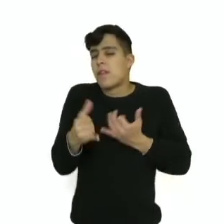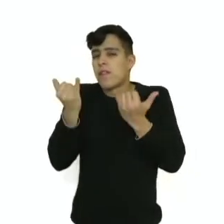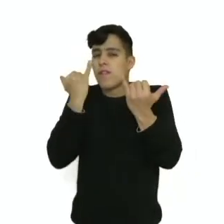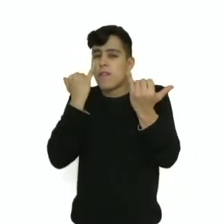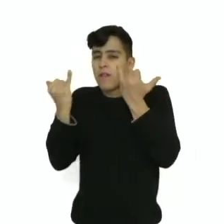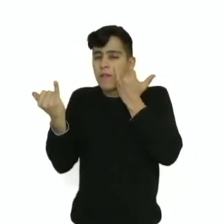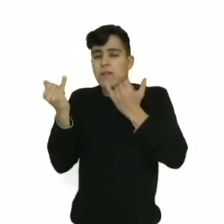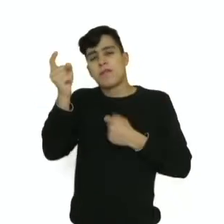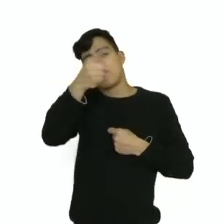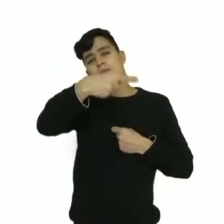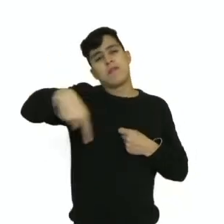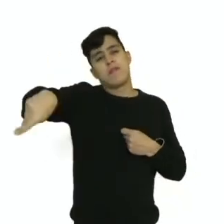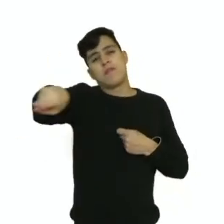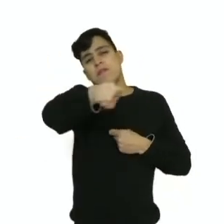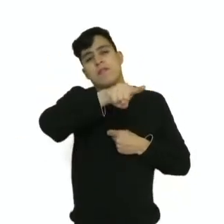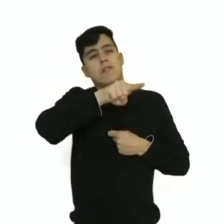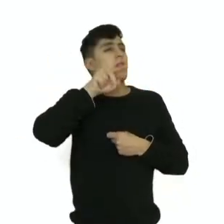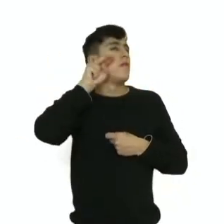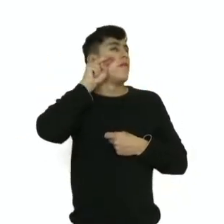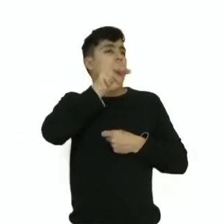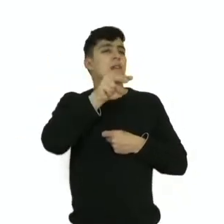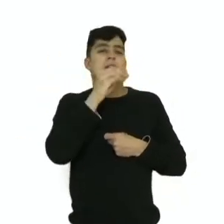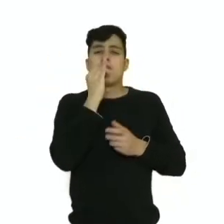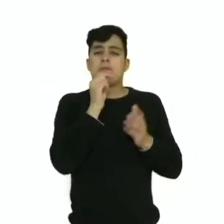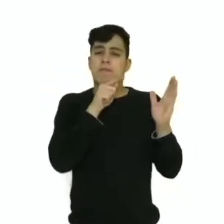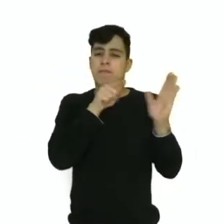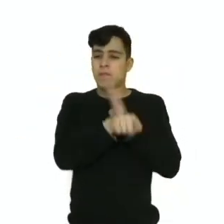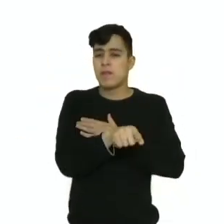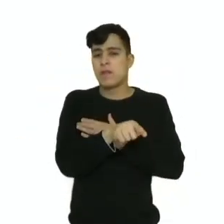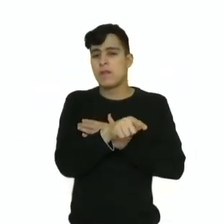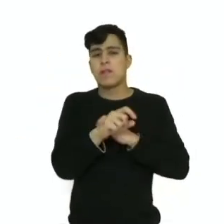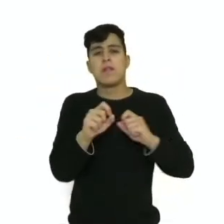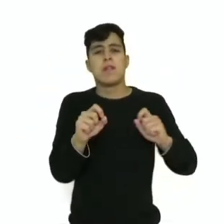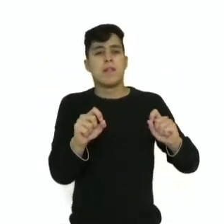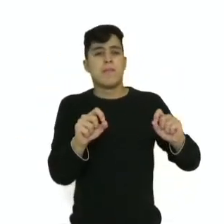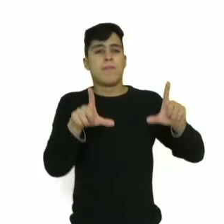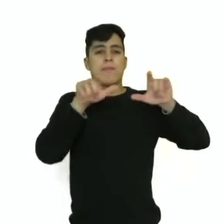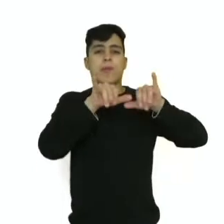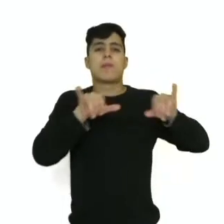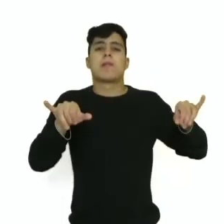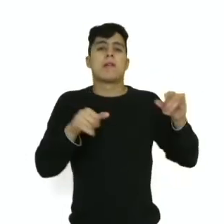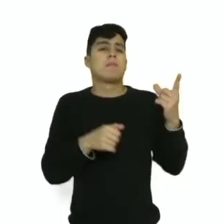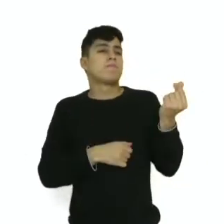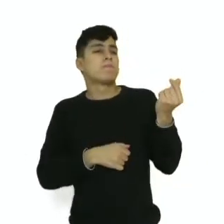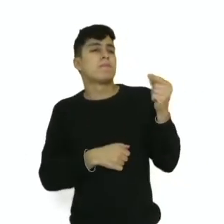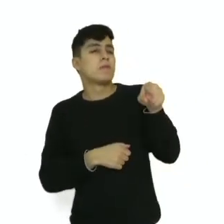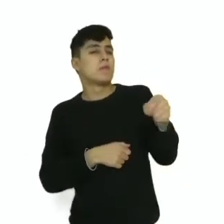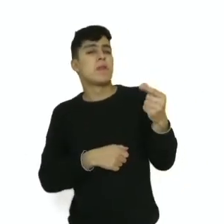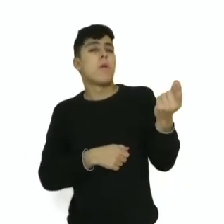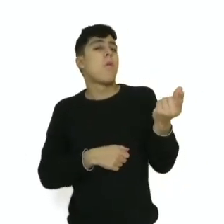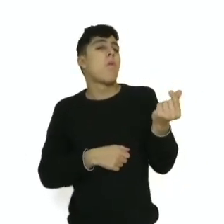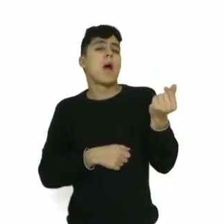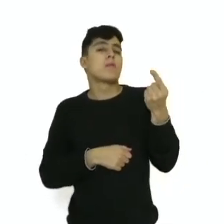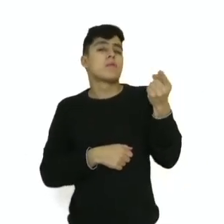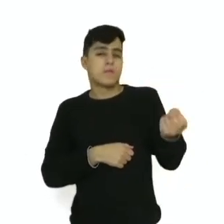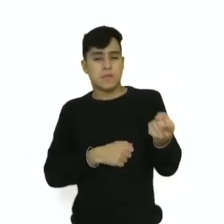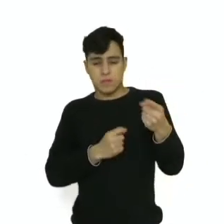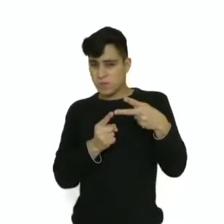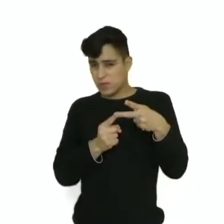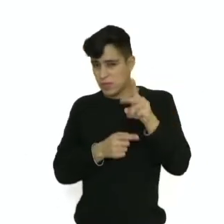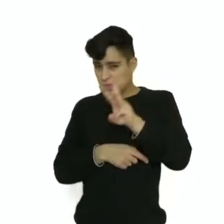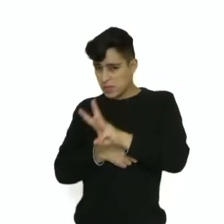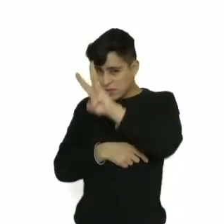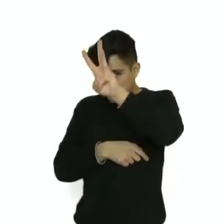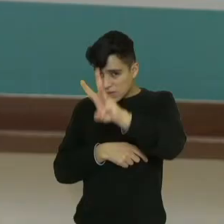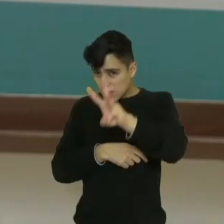o que você vê, por exemplo, quando pergunta: quanto que uma propaganda ganha? Da onde vem o dinheiro de uma propaganda? E um